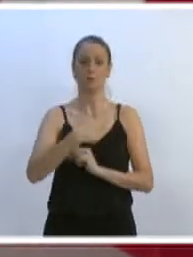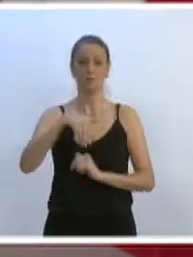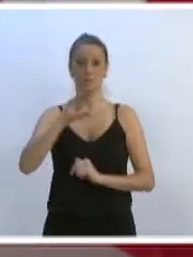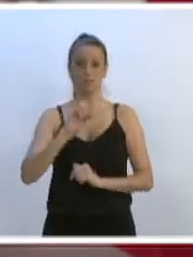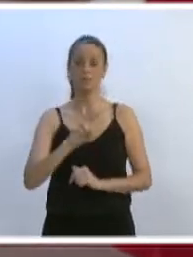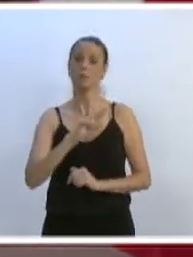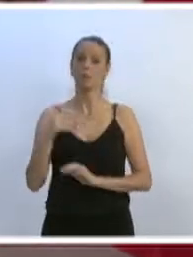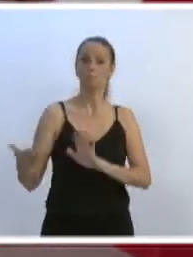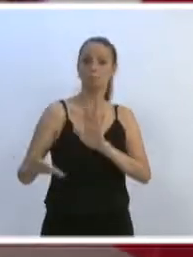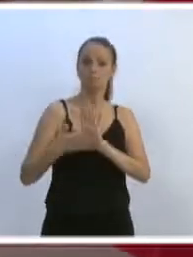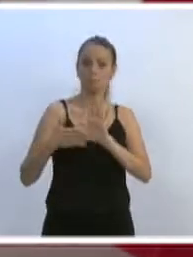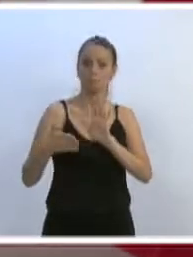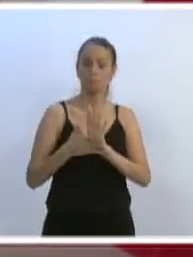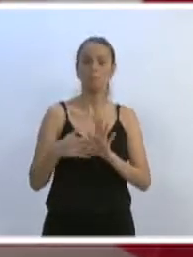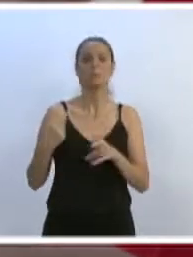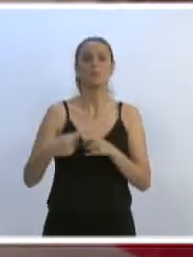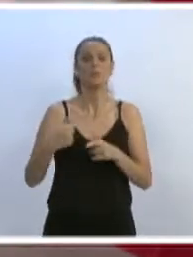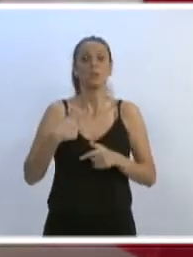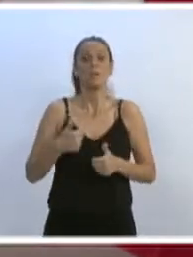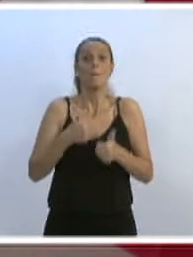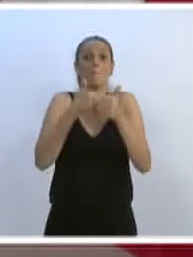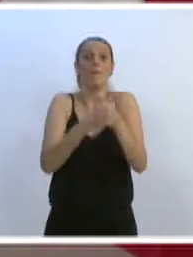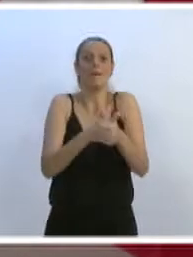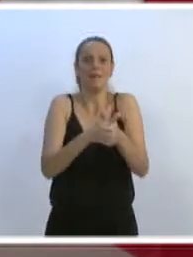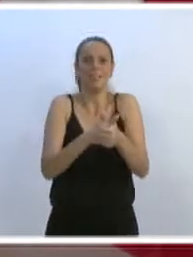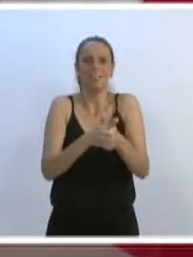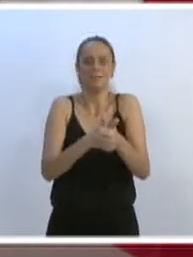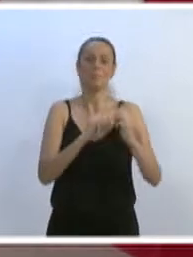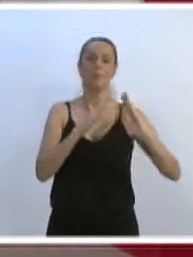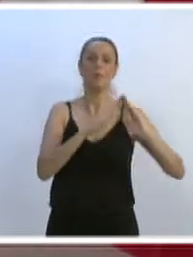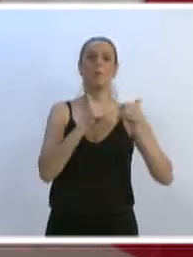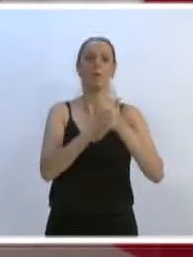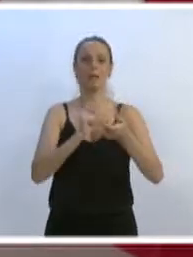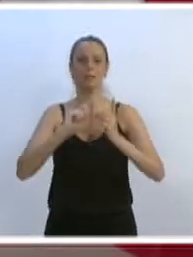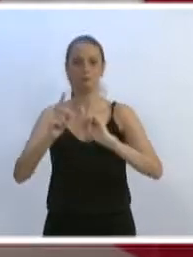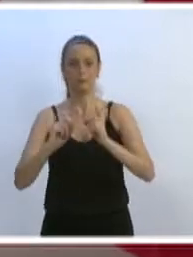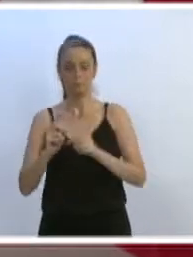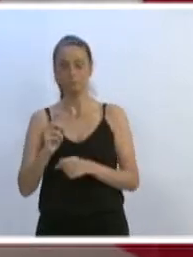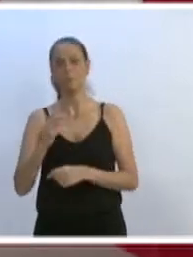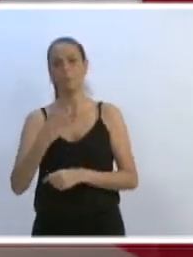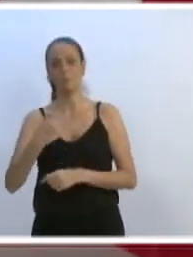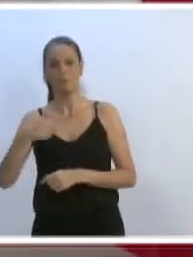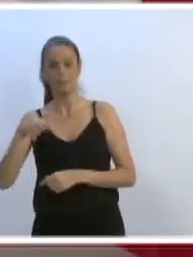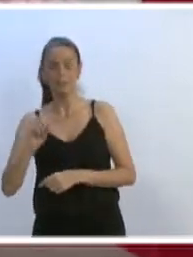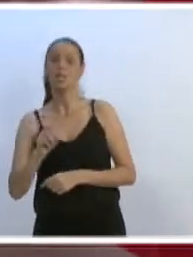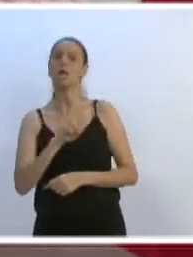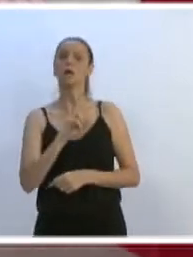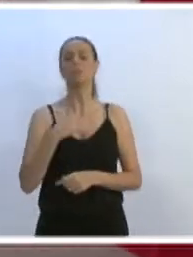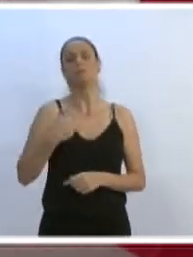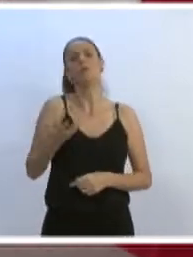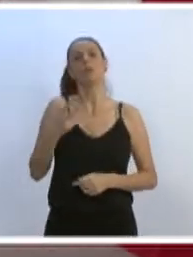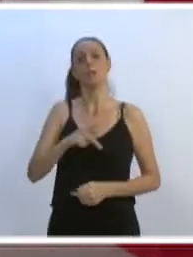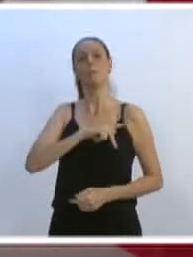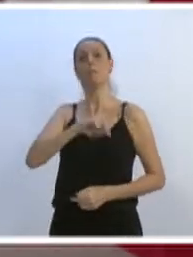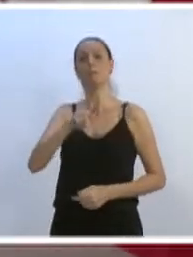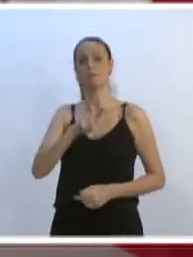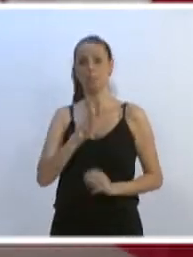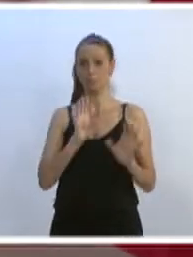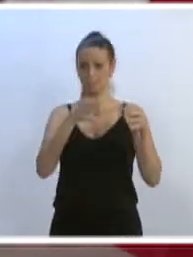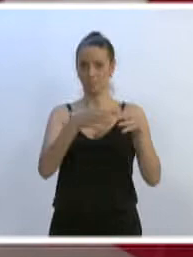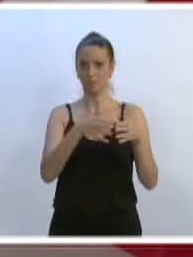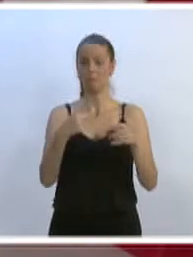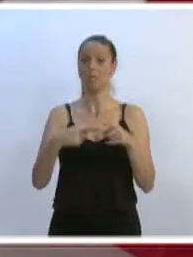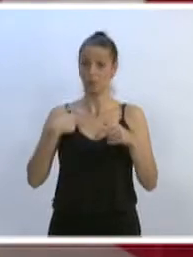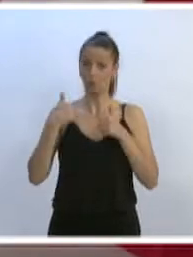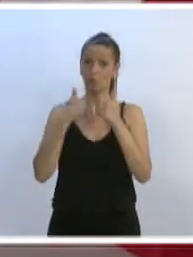proponentes já que nas ilhas mais aberto moro lá seja presidente da comissão né e até porque estou acompanhando é